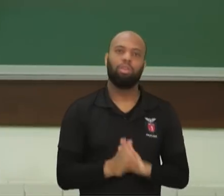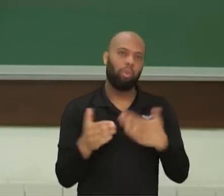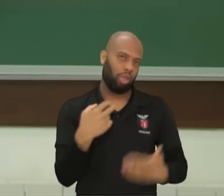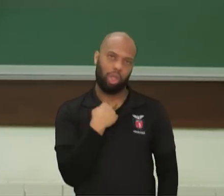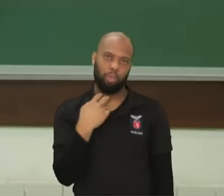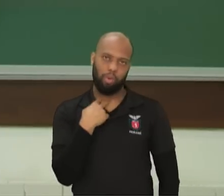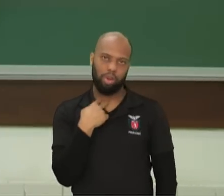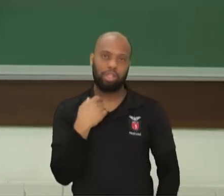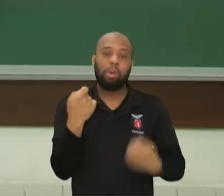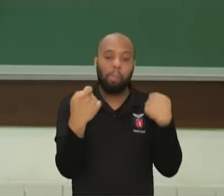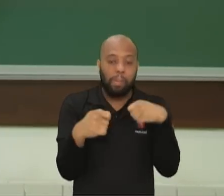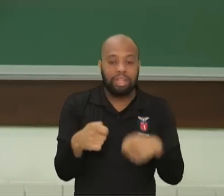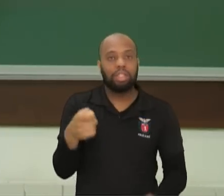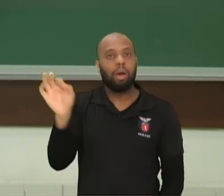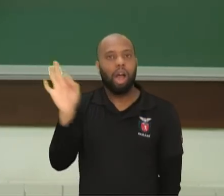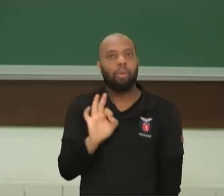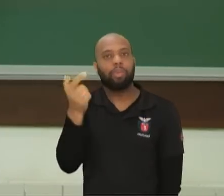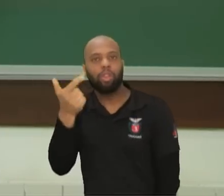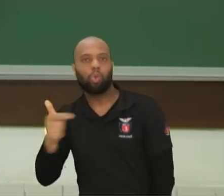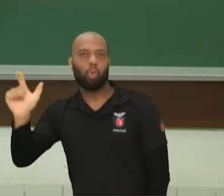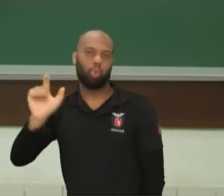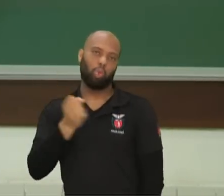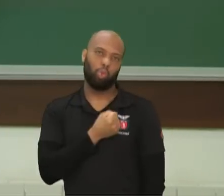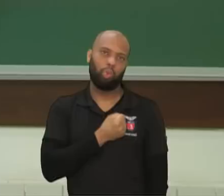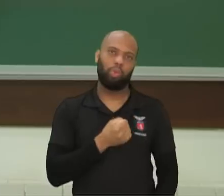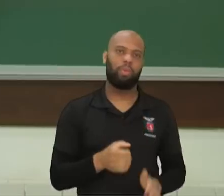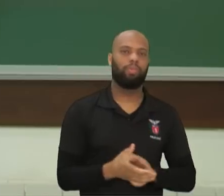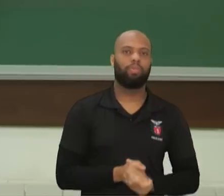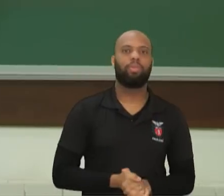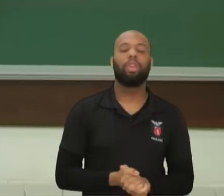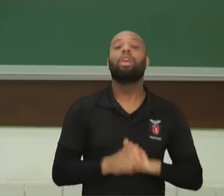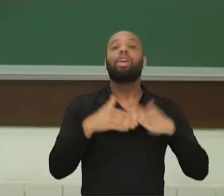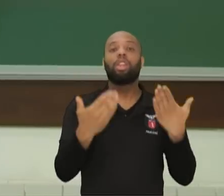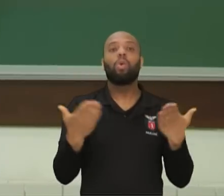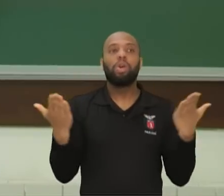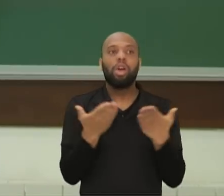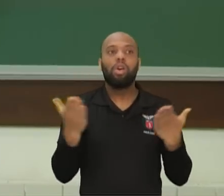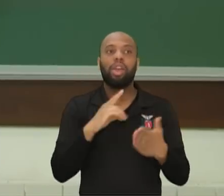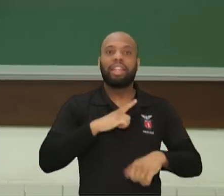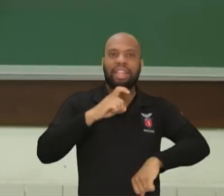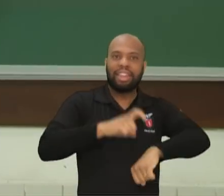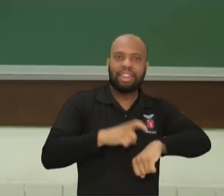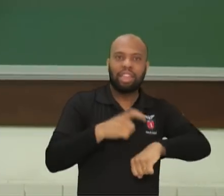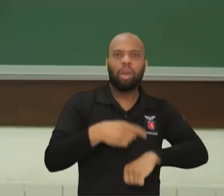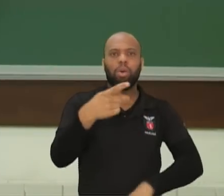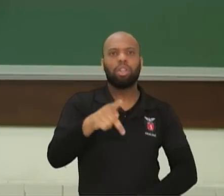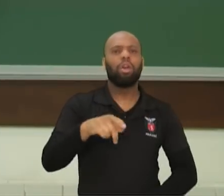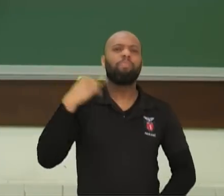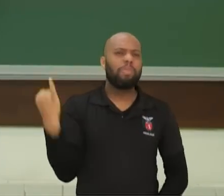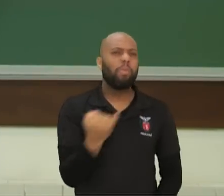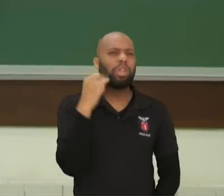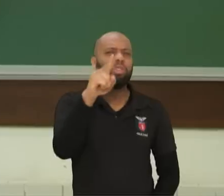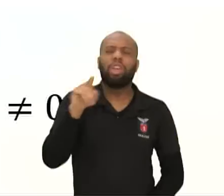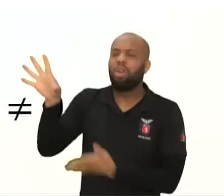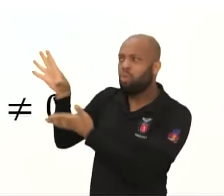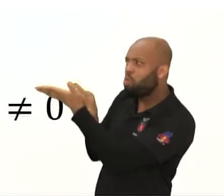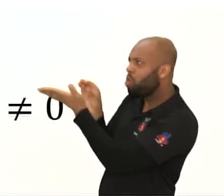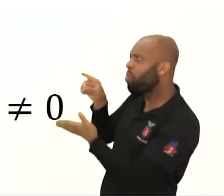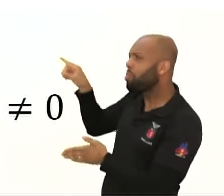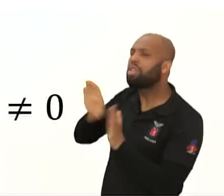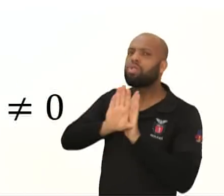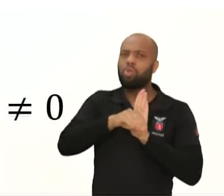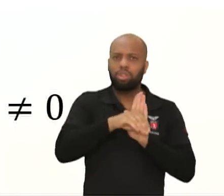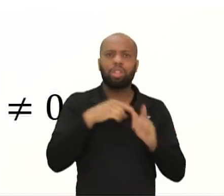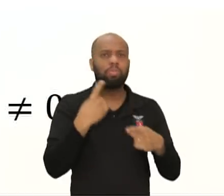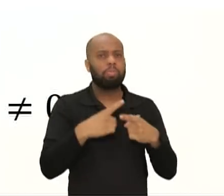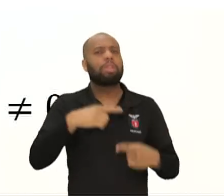não dá para dividir por zero, tá bom? Então, a professora vai dar um tempinho agora para vocês copiarem essa definição, tá bom?